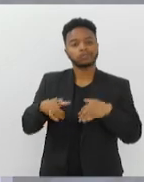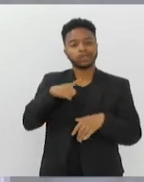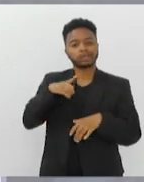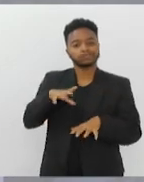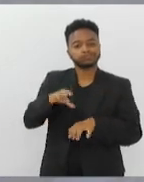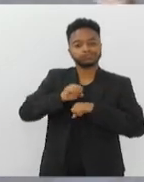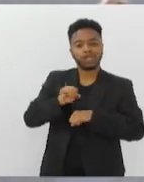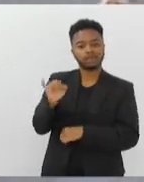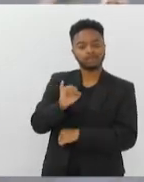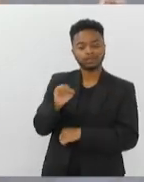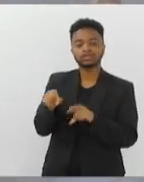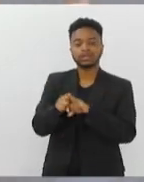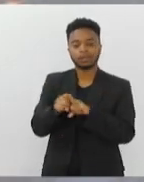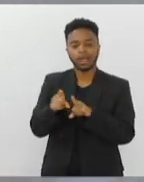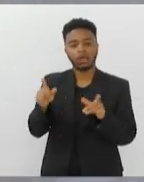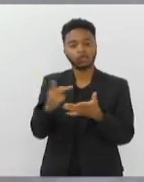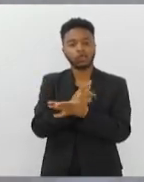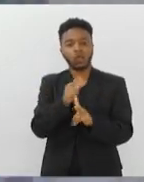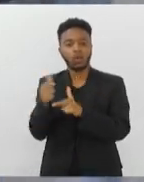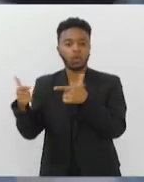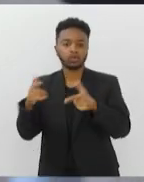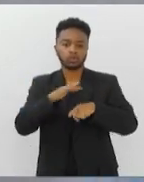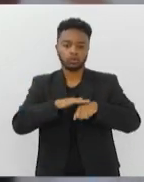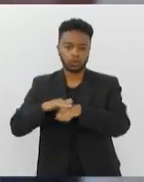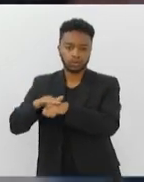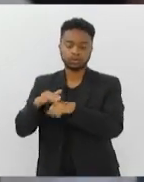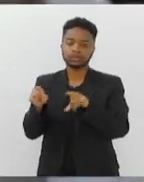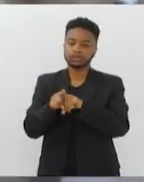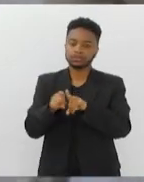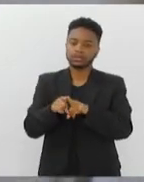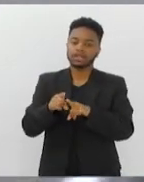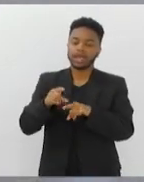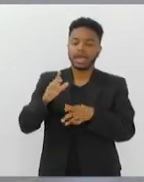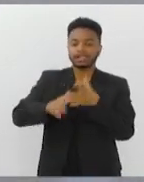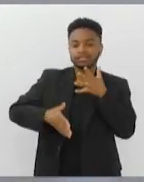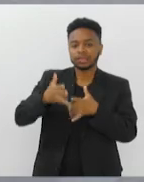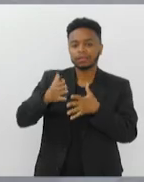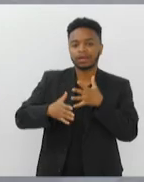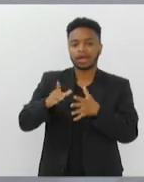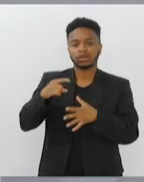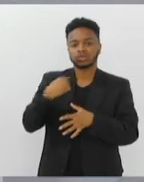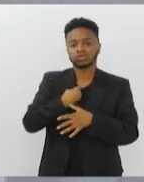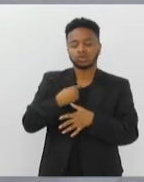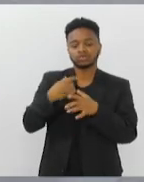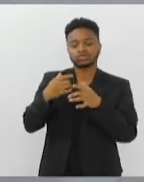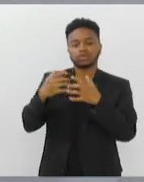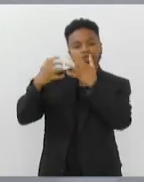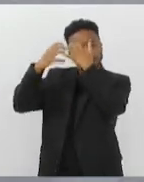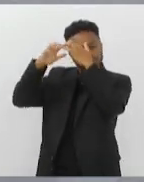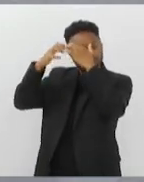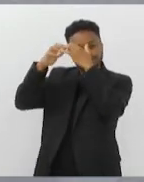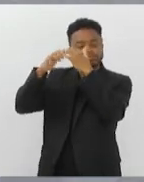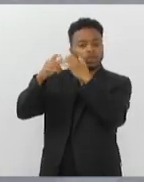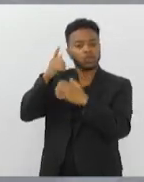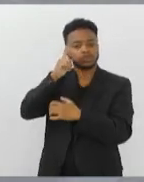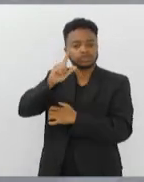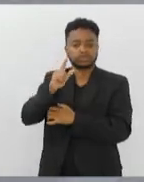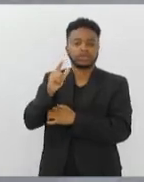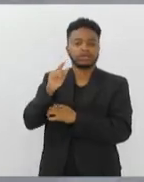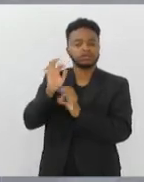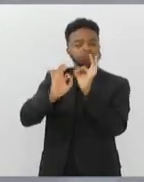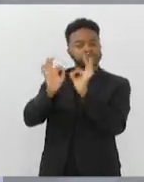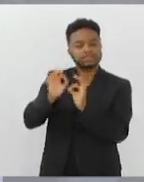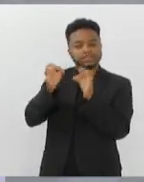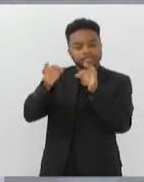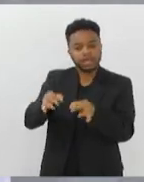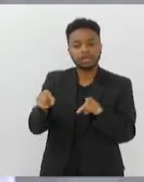precipita outras doenças inflamatórias e dificulta, né, o processamento aí neural e também acaba se acumulando em